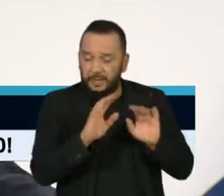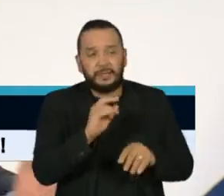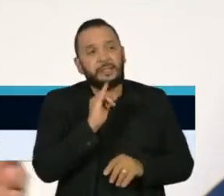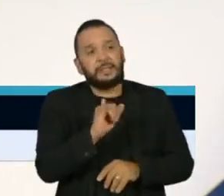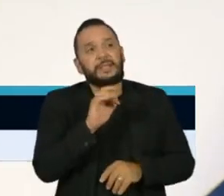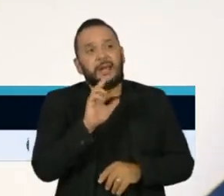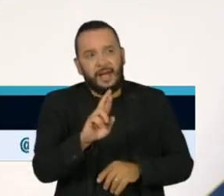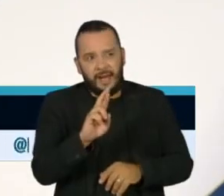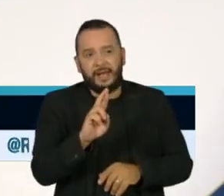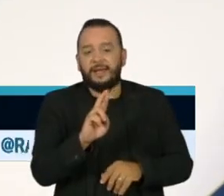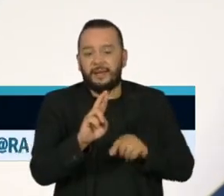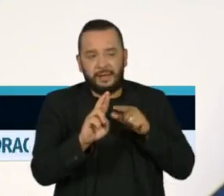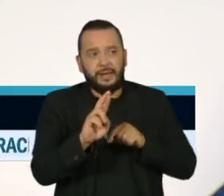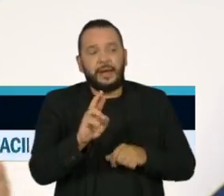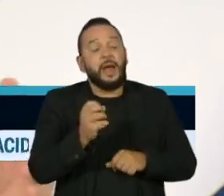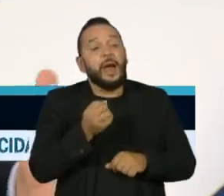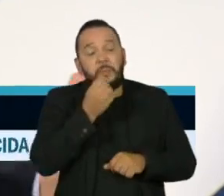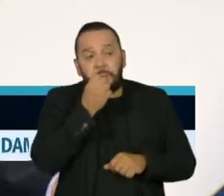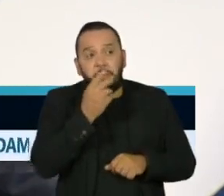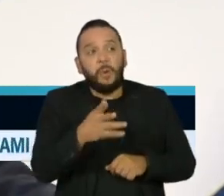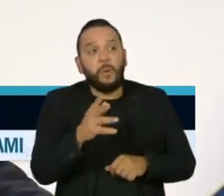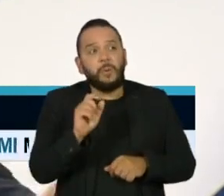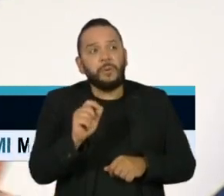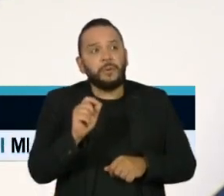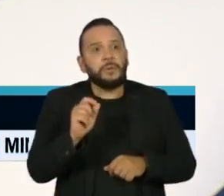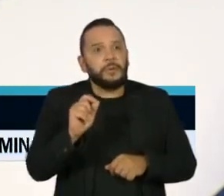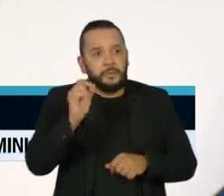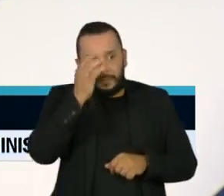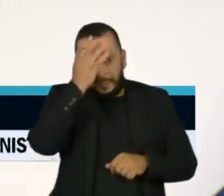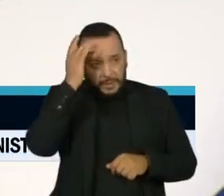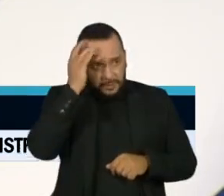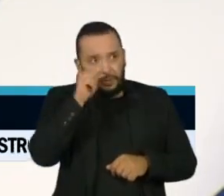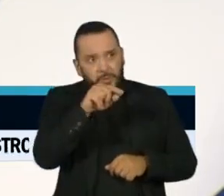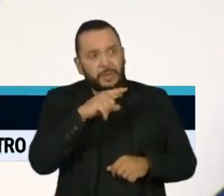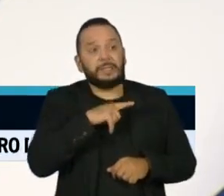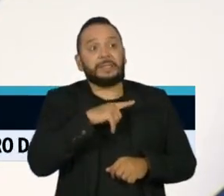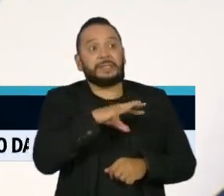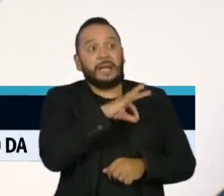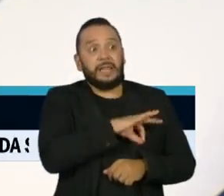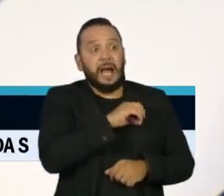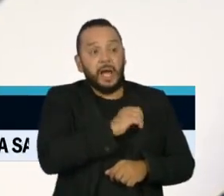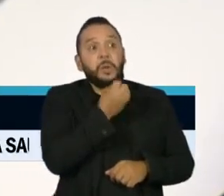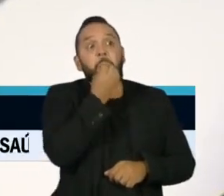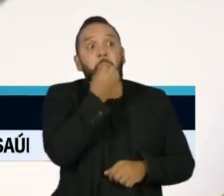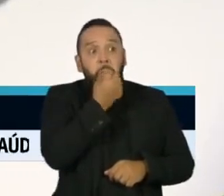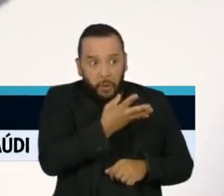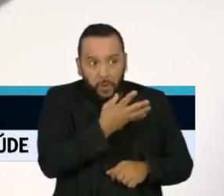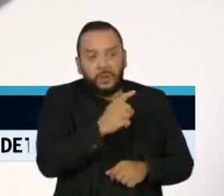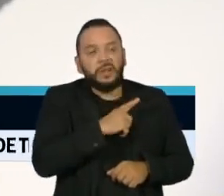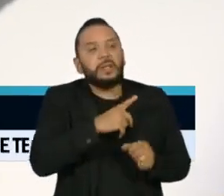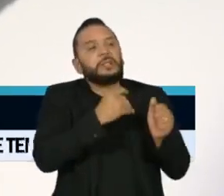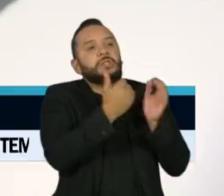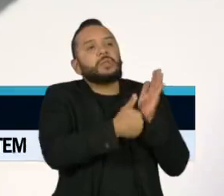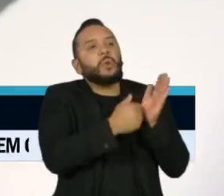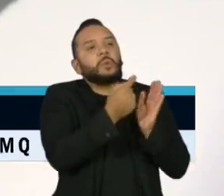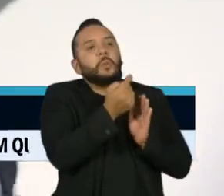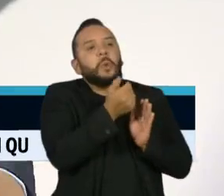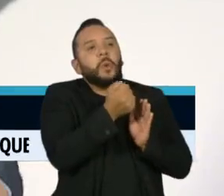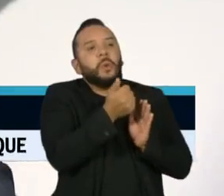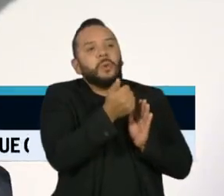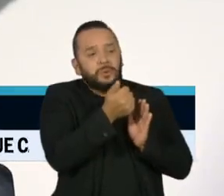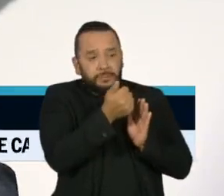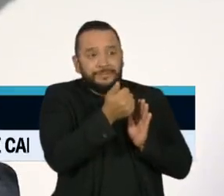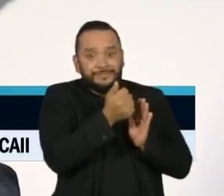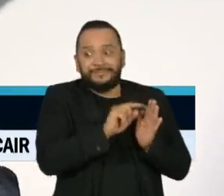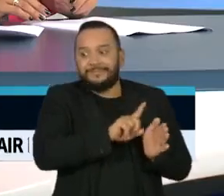é muito generoso com aqueles que têm mais renda e muito draconiano com aqueles que são mais pobres. E, além